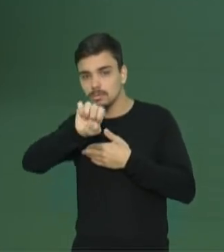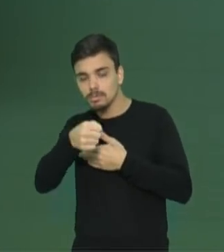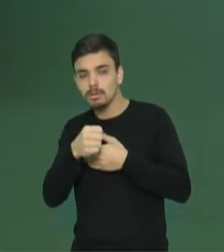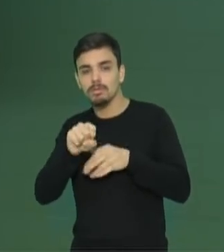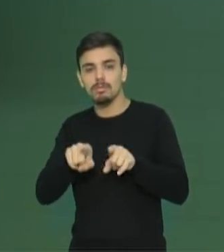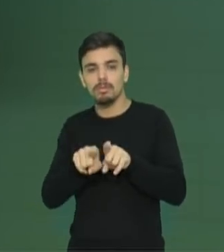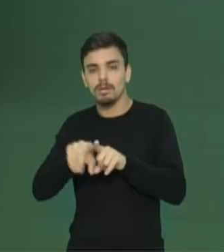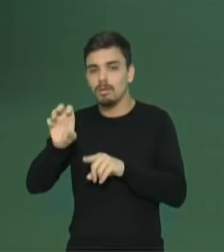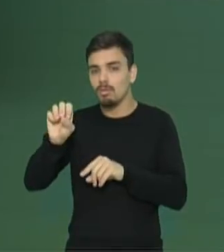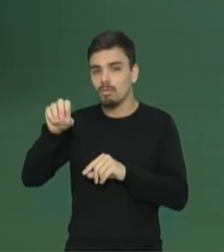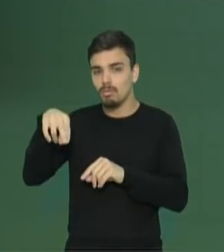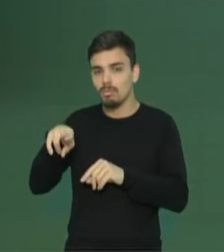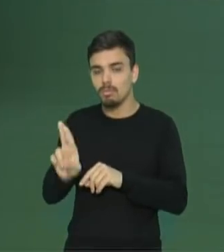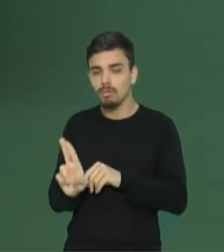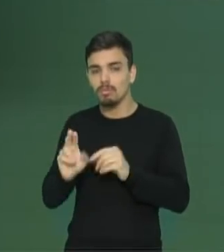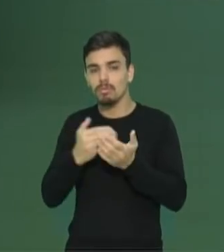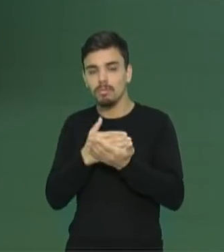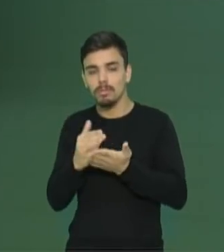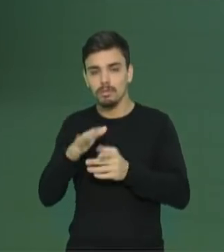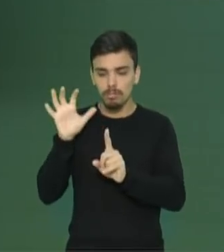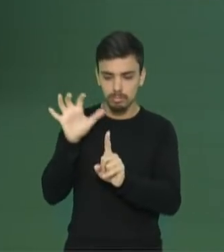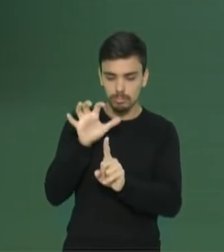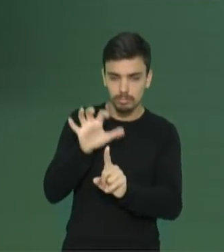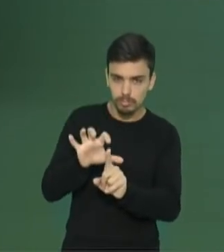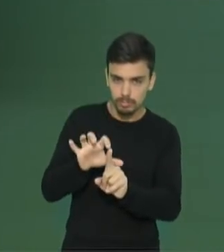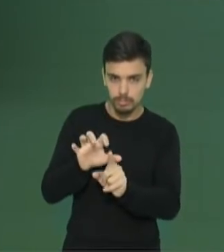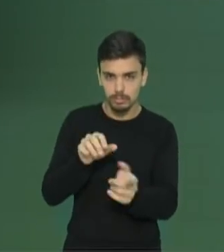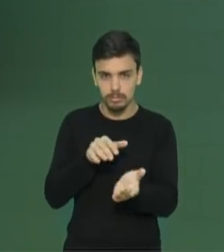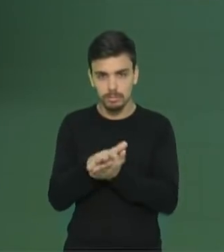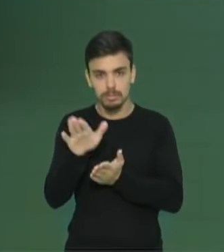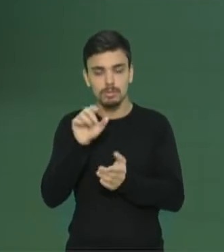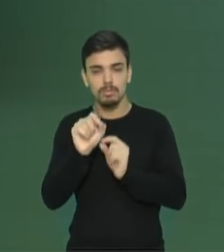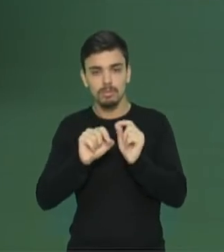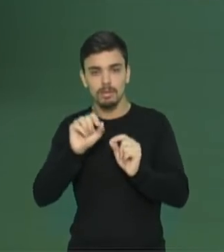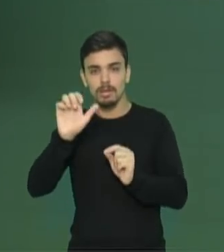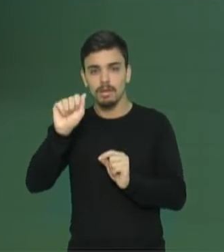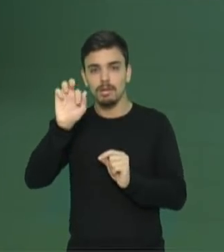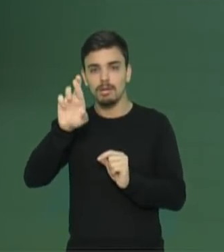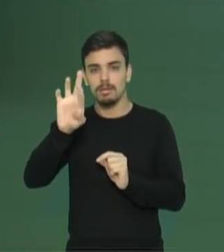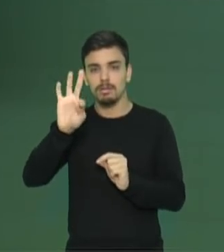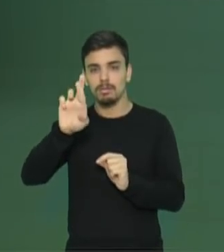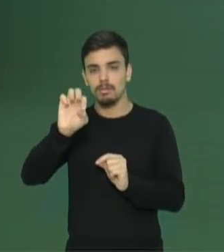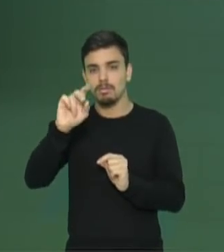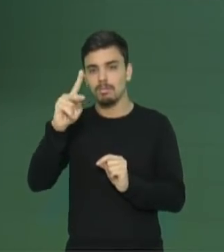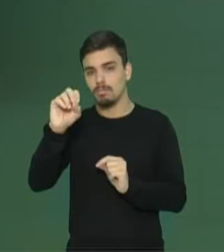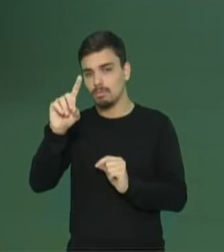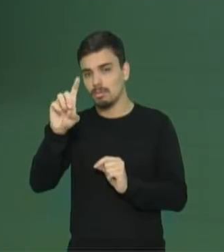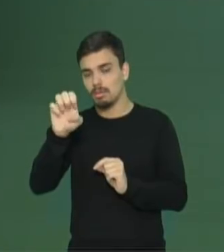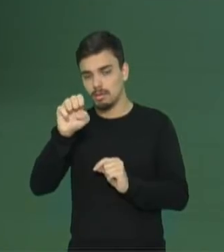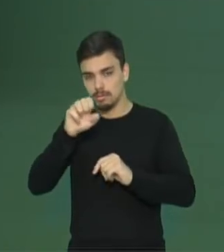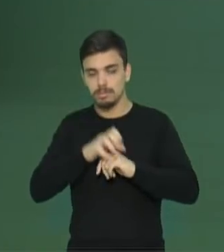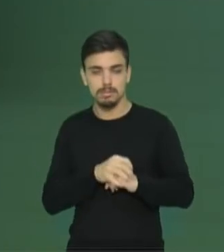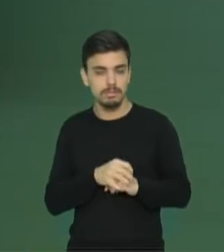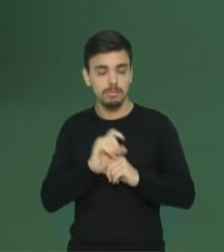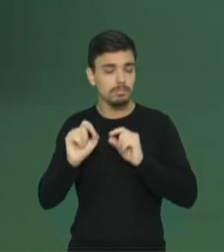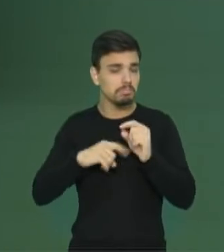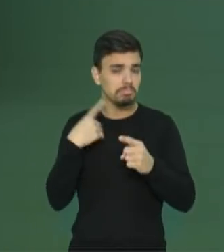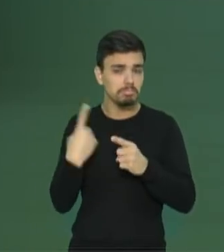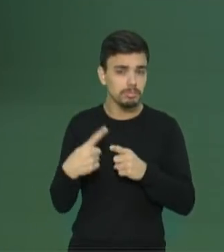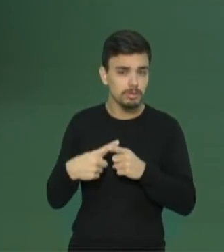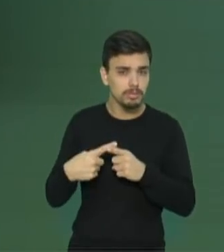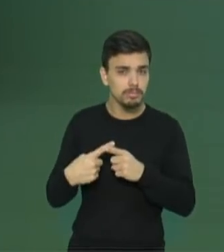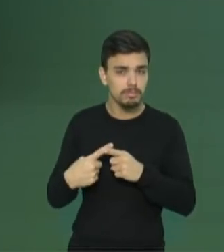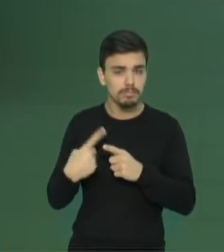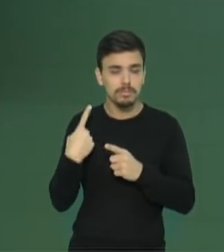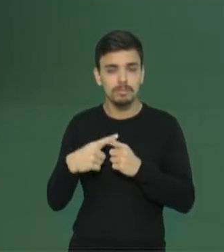começou um programa de incentivar o consumo de artrópodes. Por quê? Porque com o